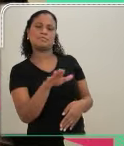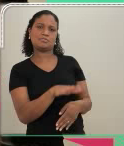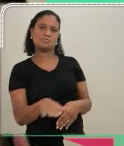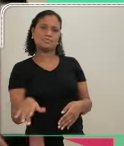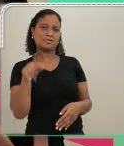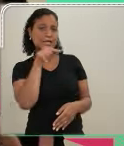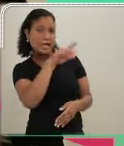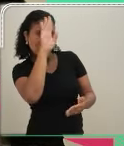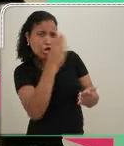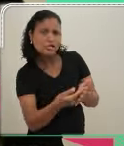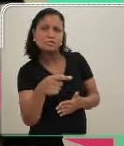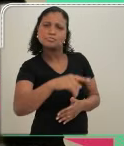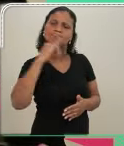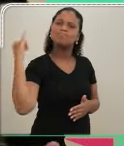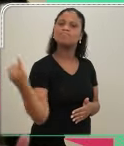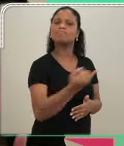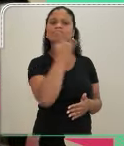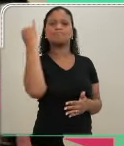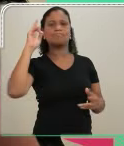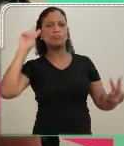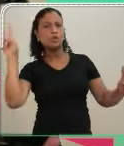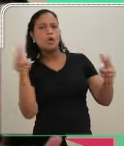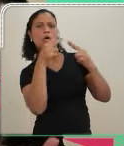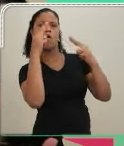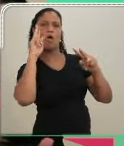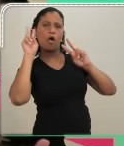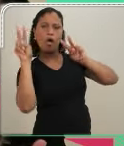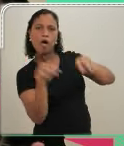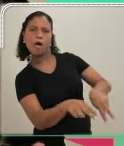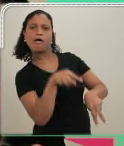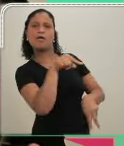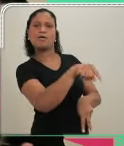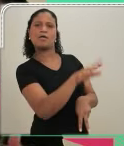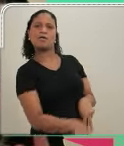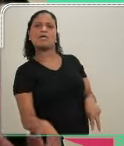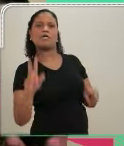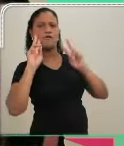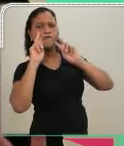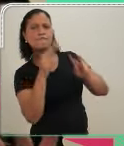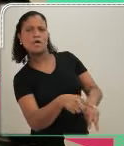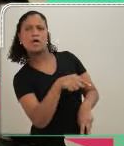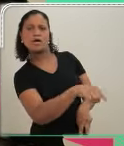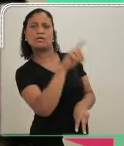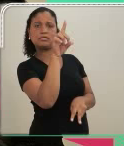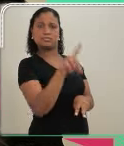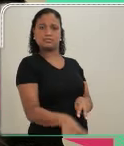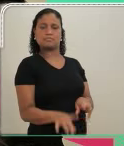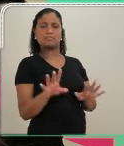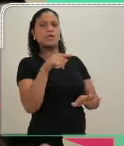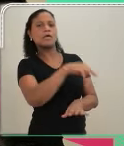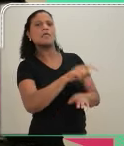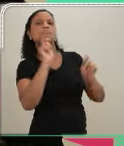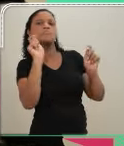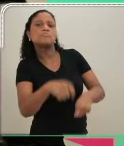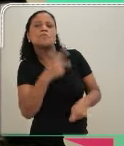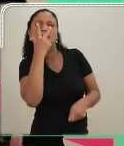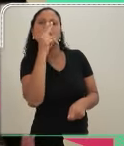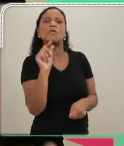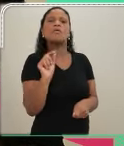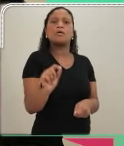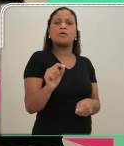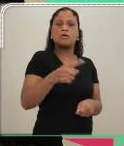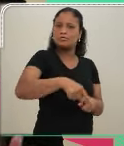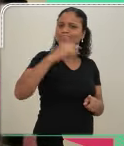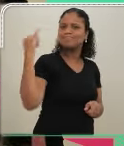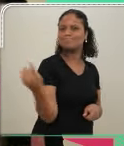criança, acreditar no potencial, né? Olhar para aquela criança e ver que, por mais deficiente que ela lhe possa parecer, ela